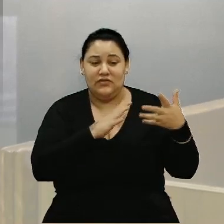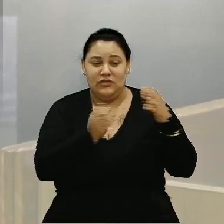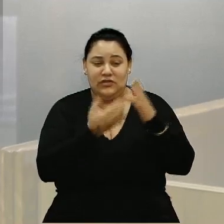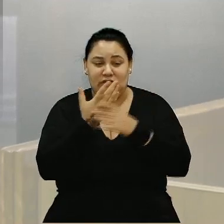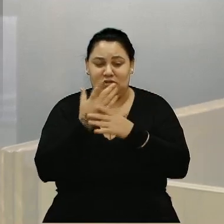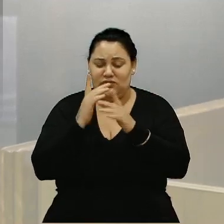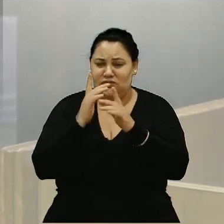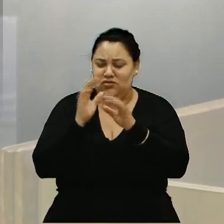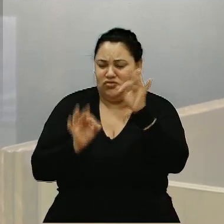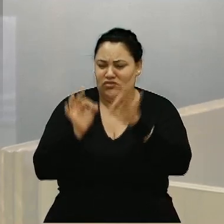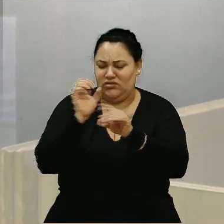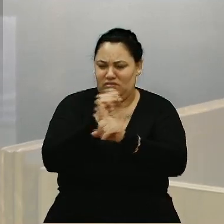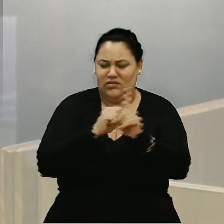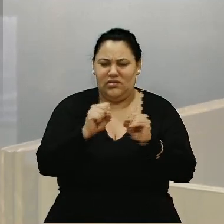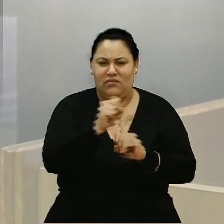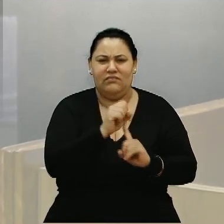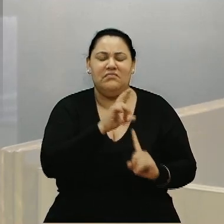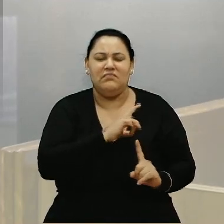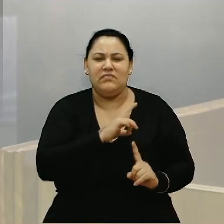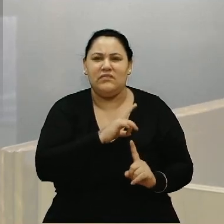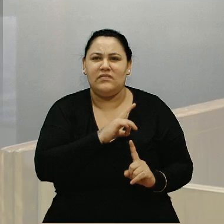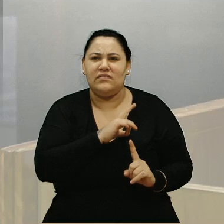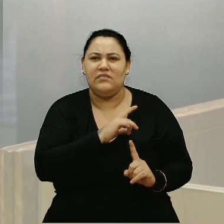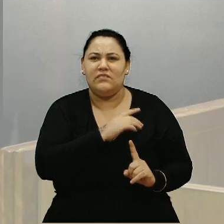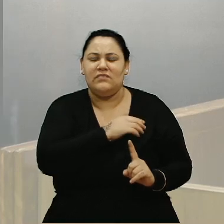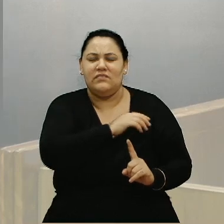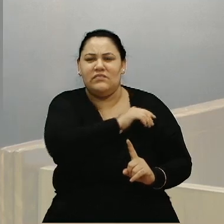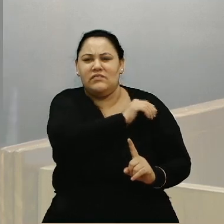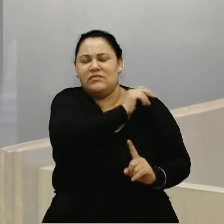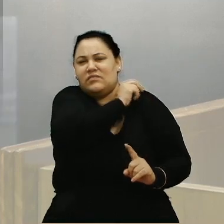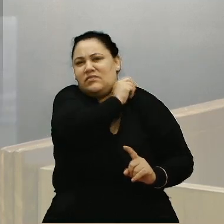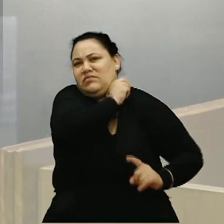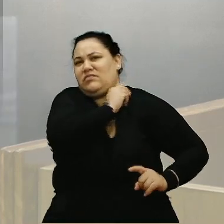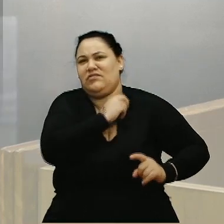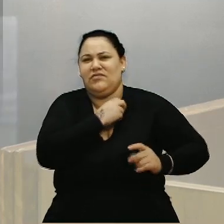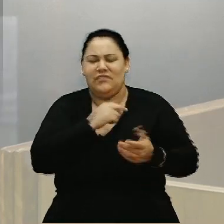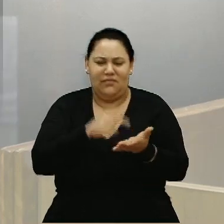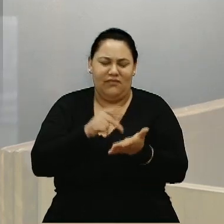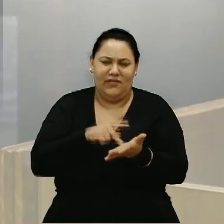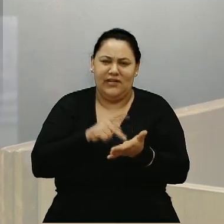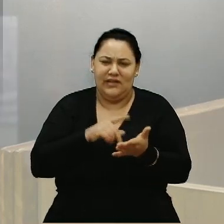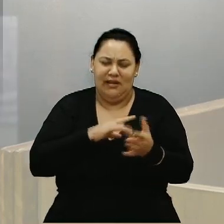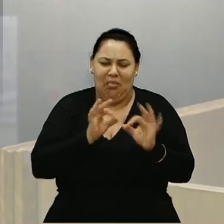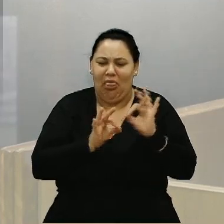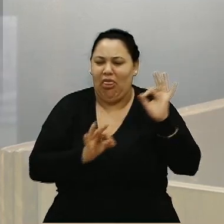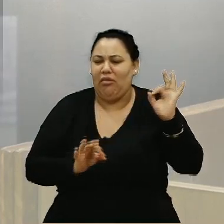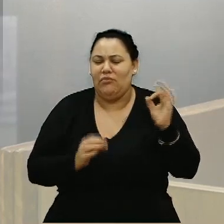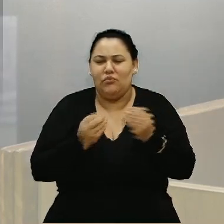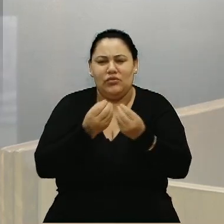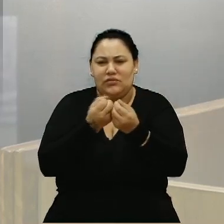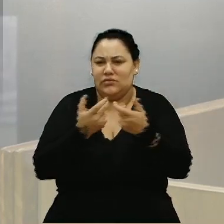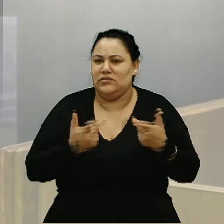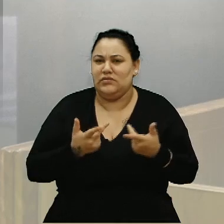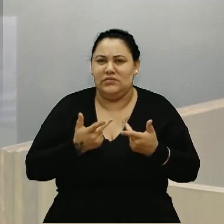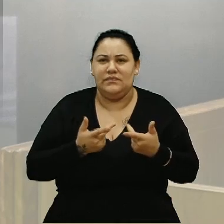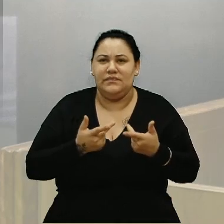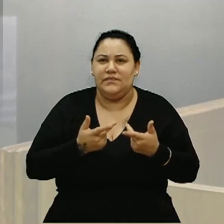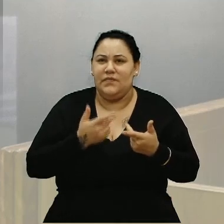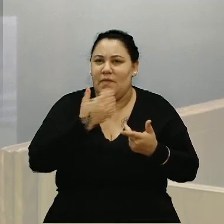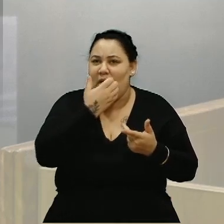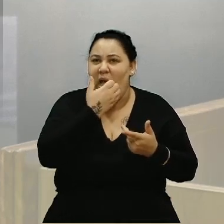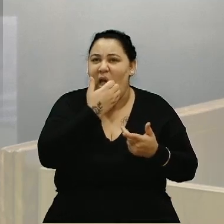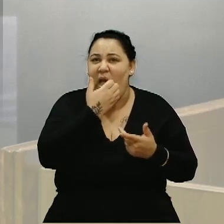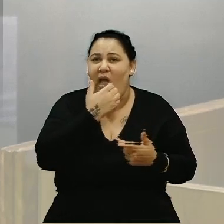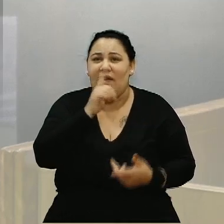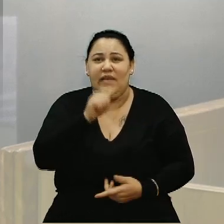social. Tem uma. Assim, ó. Mas tem um monte de coisa que são